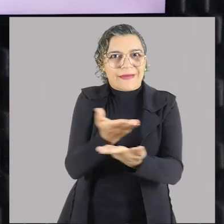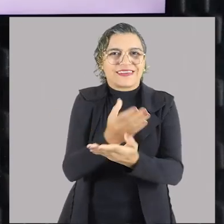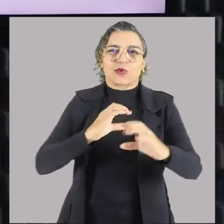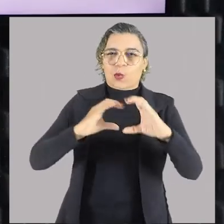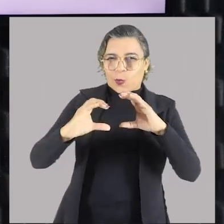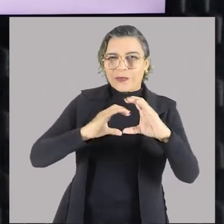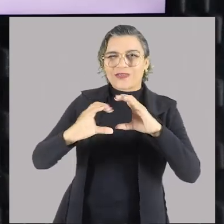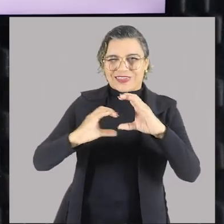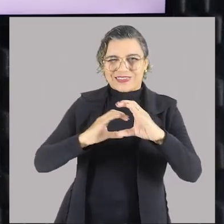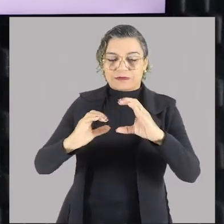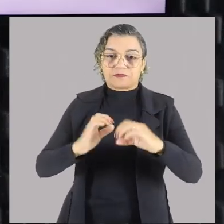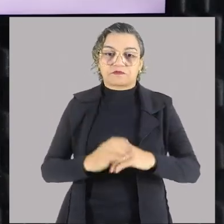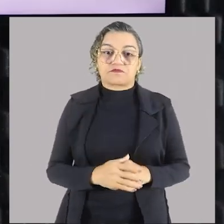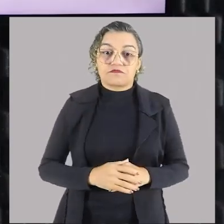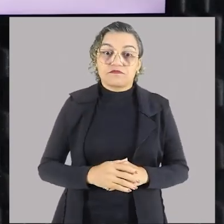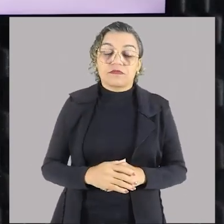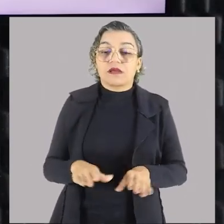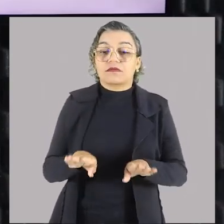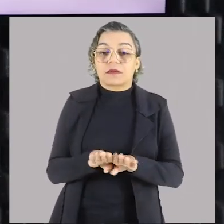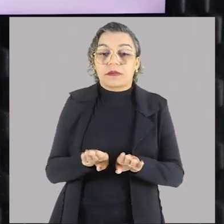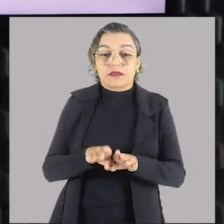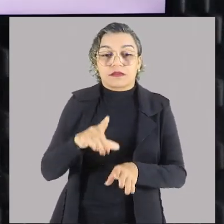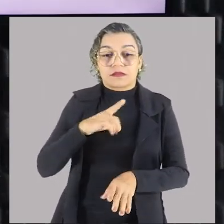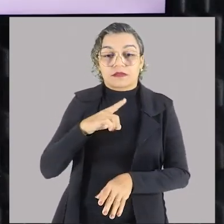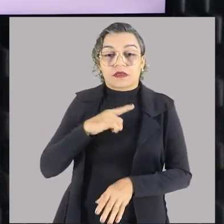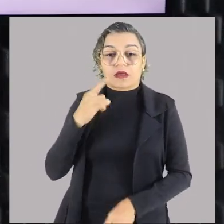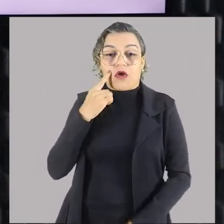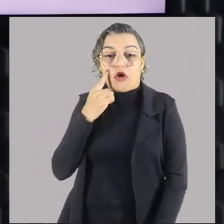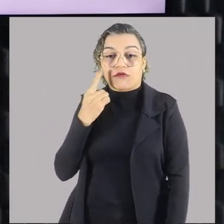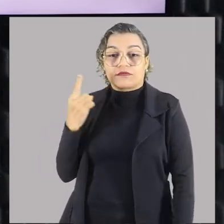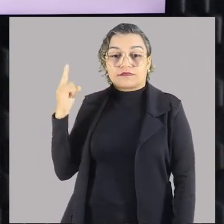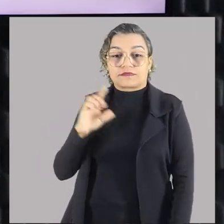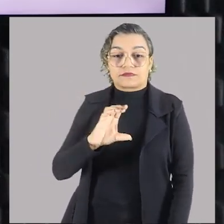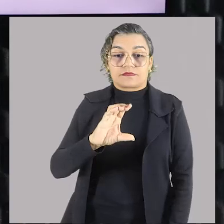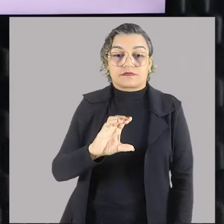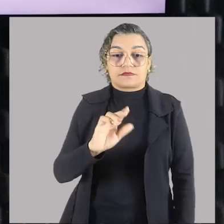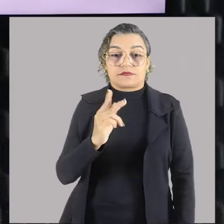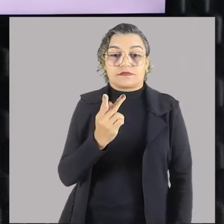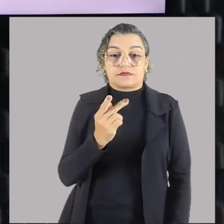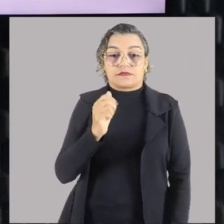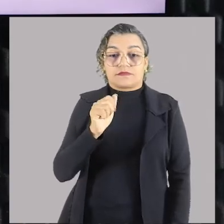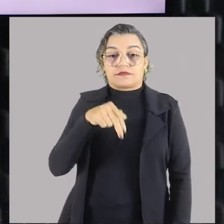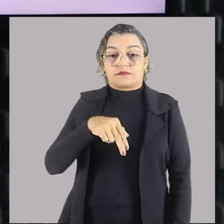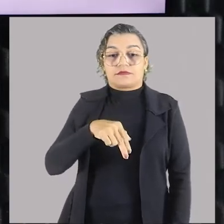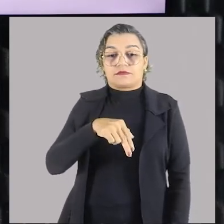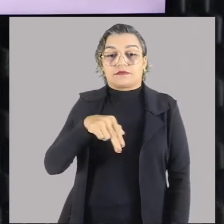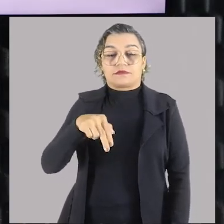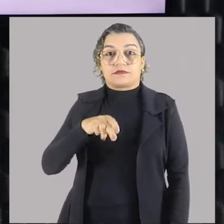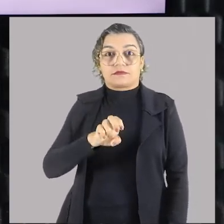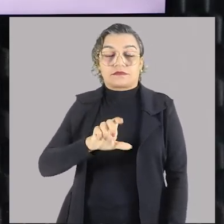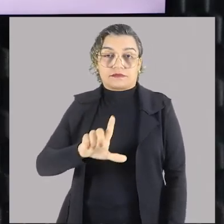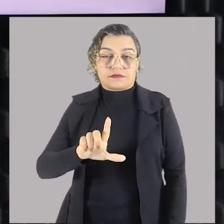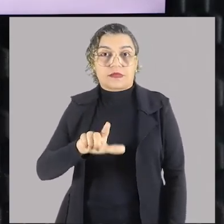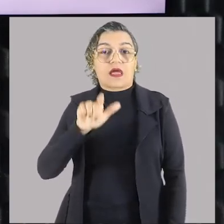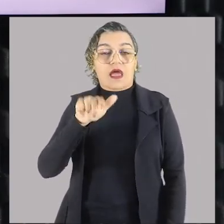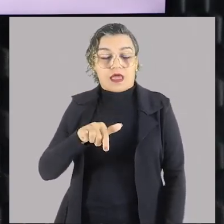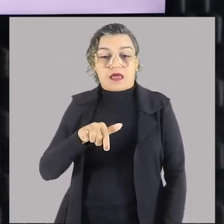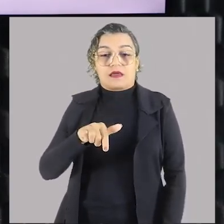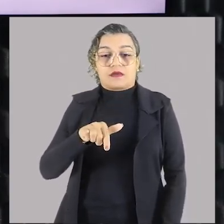comunicação, beleza? E nós temos um channel, que é o canal. É a forma que você está usando para transmitir